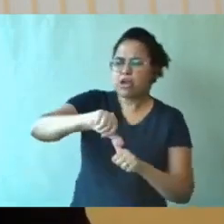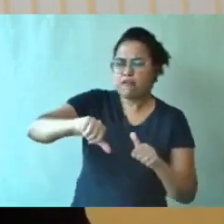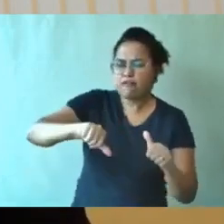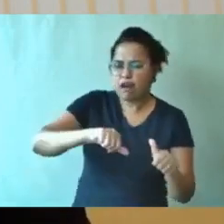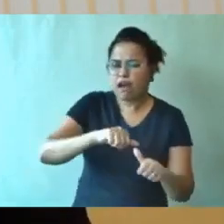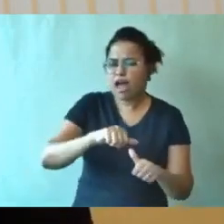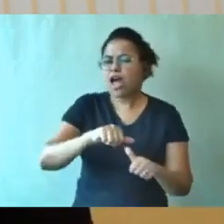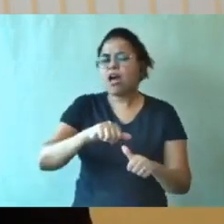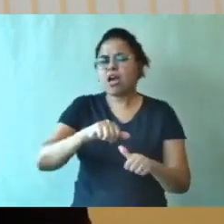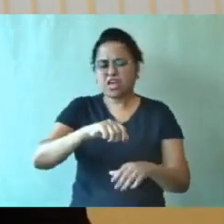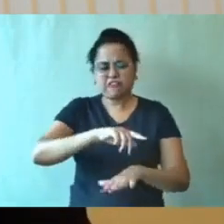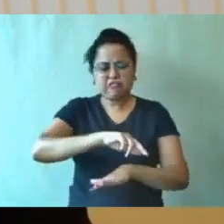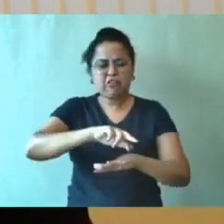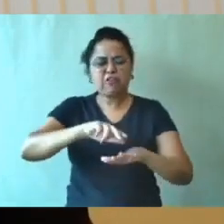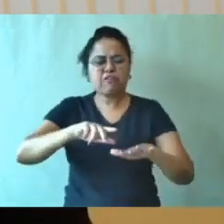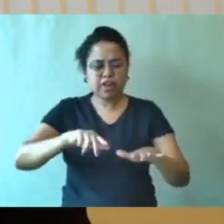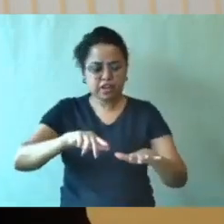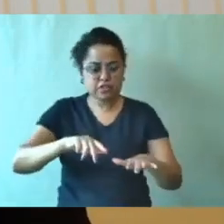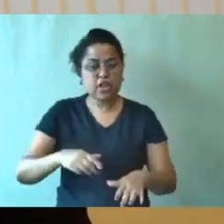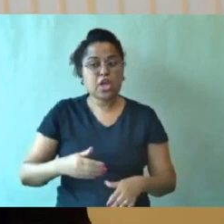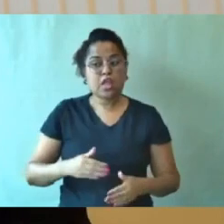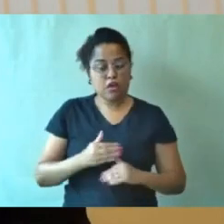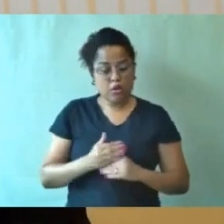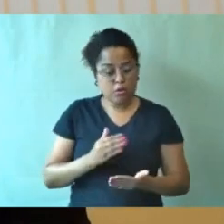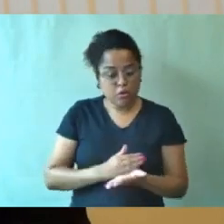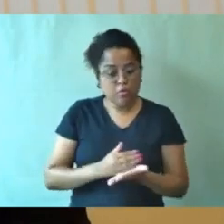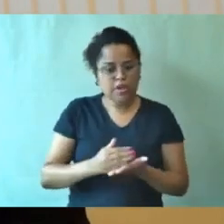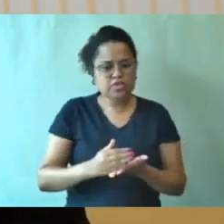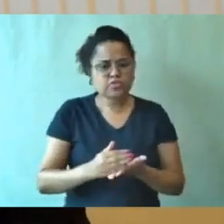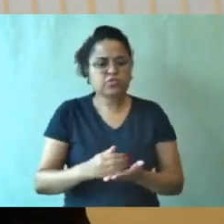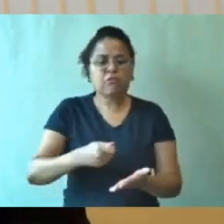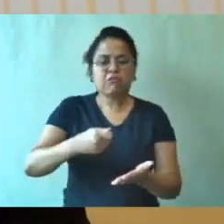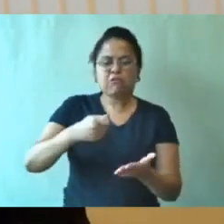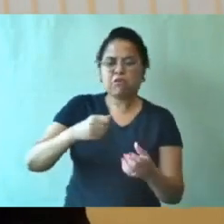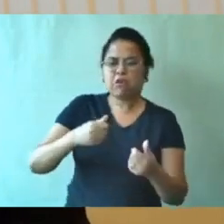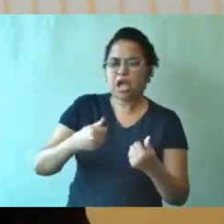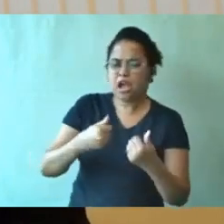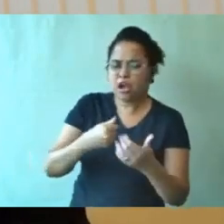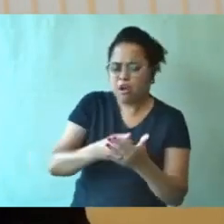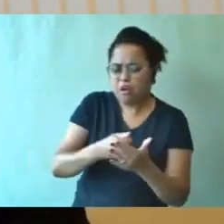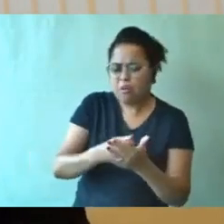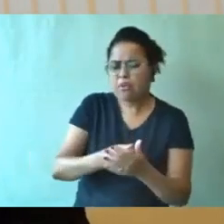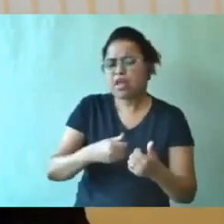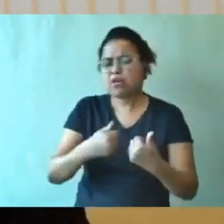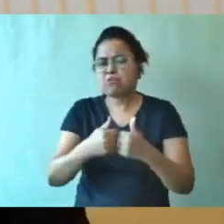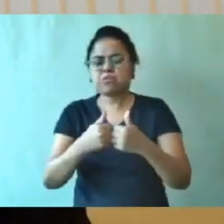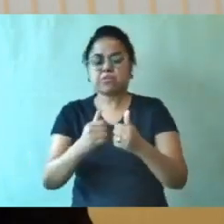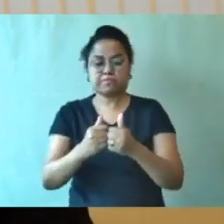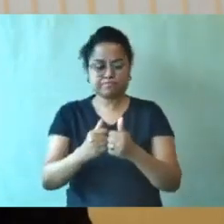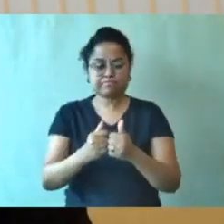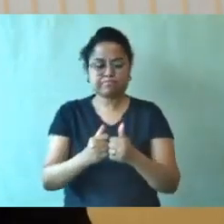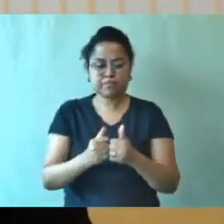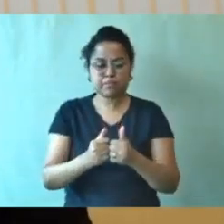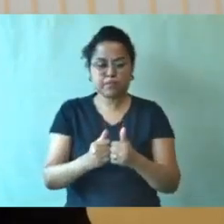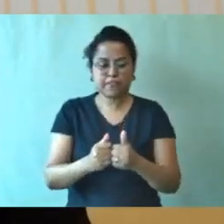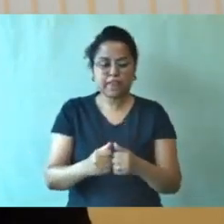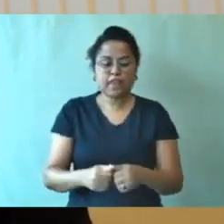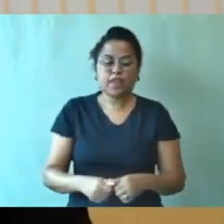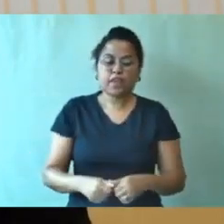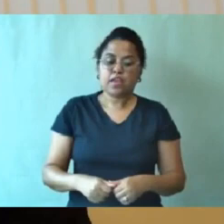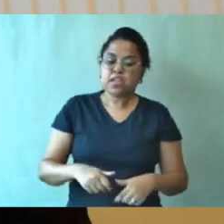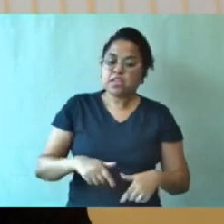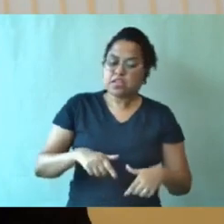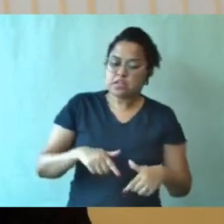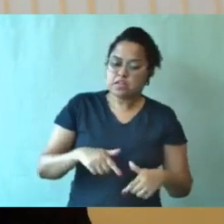assim, ele começou a investir. Essa questão que o serviço sucateou bastante pode ser...